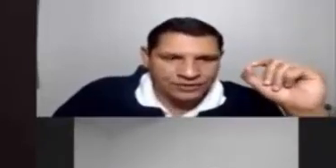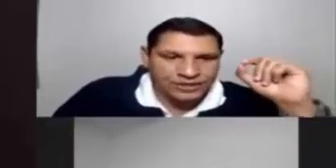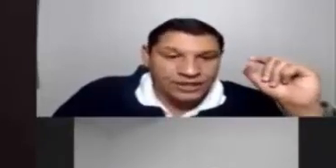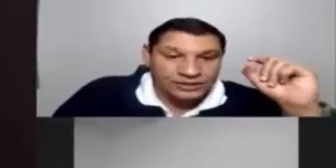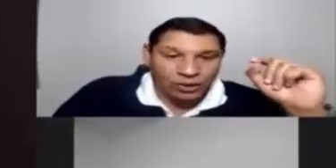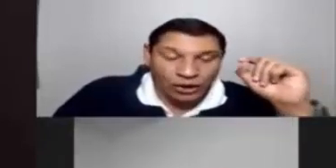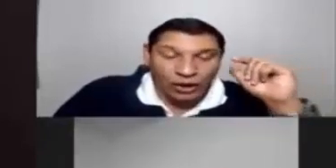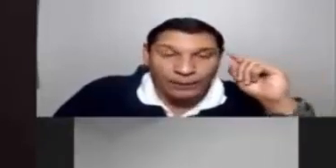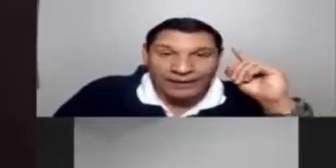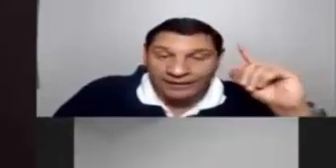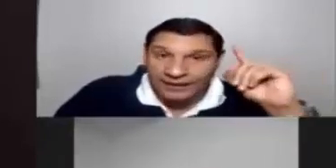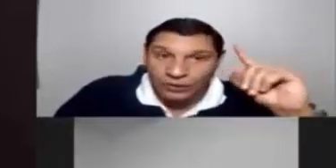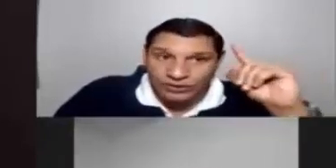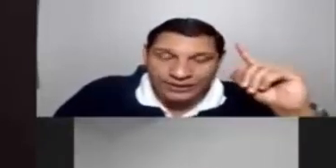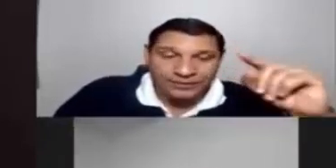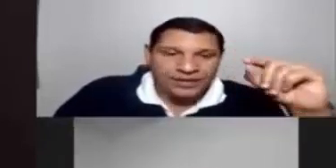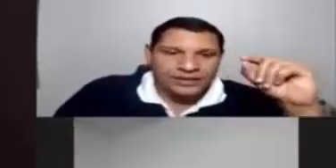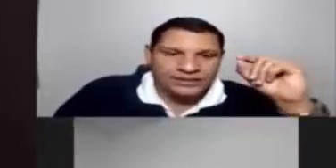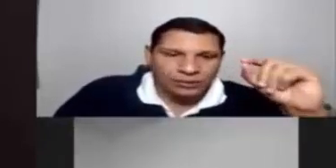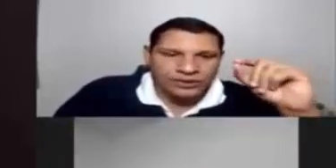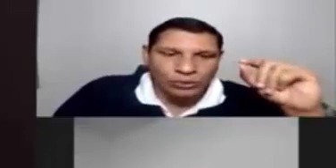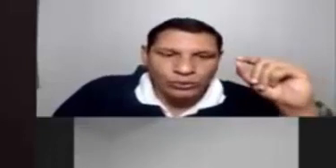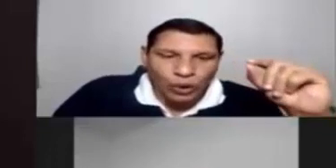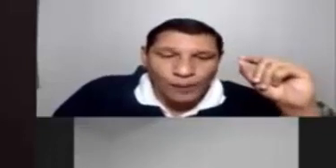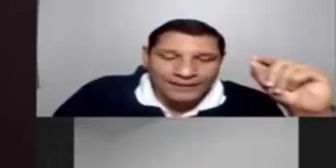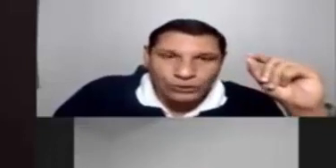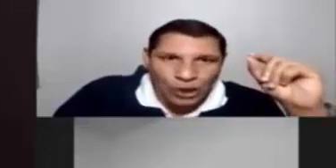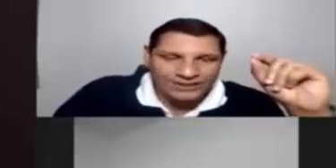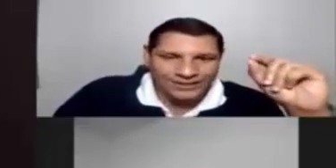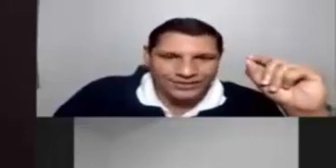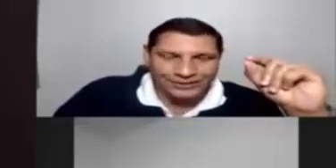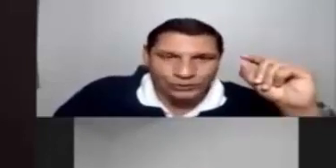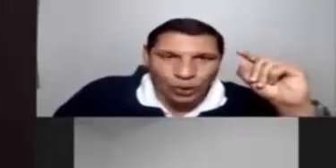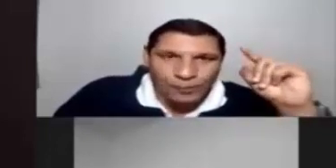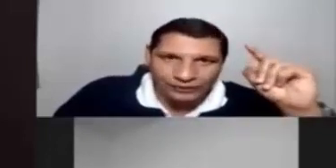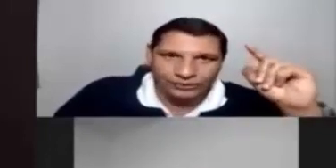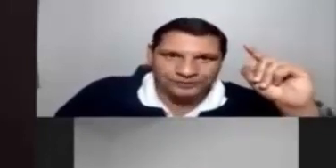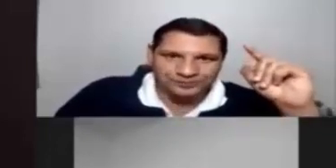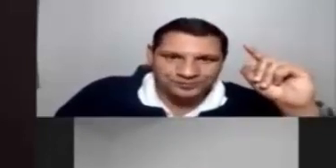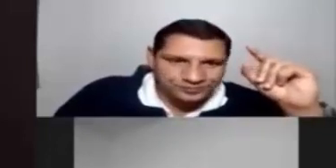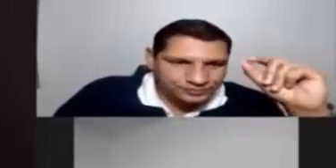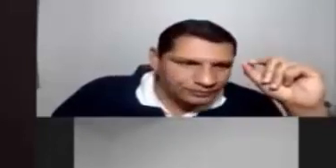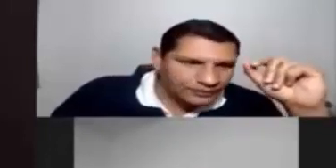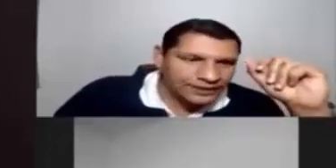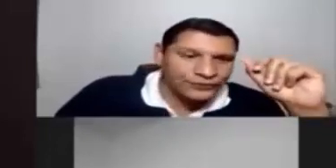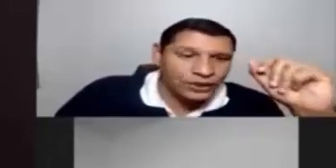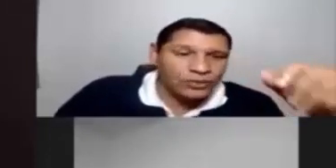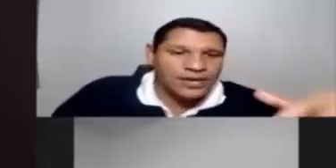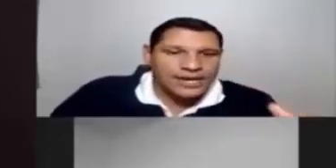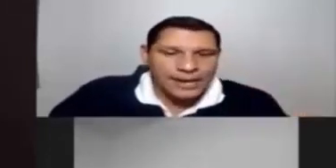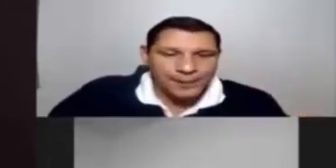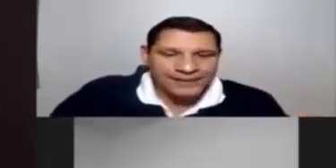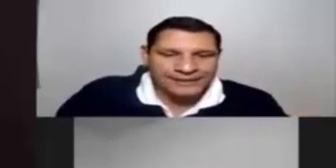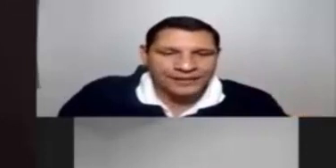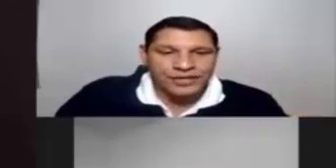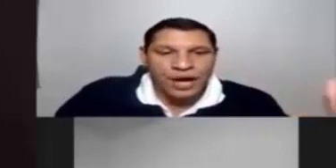negativas são... Olha a palavra que ele usa. São tão tormentosas, tormento, que ficam